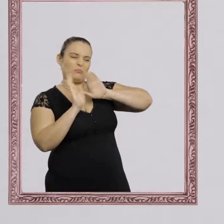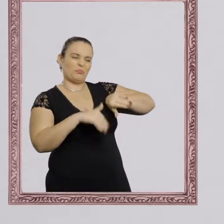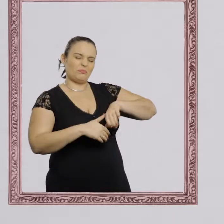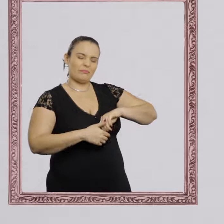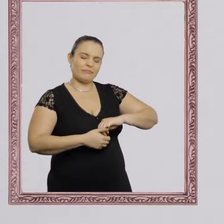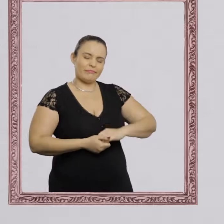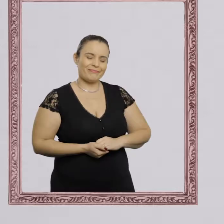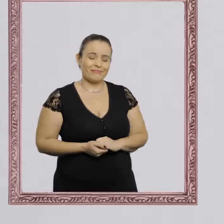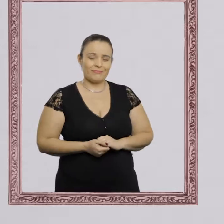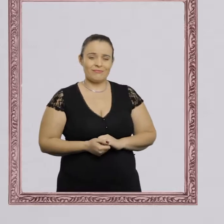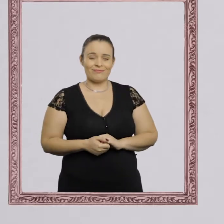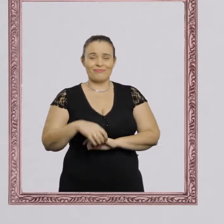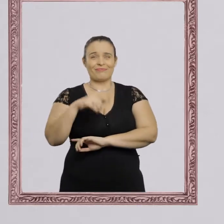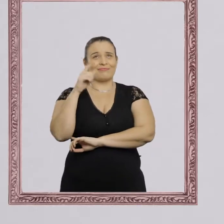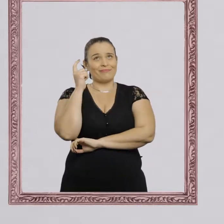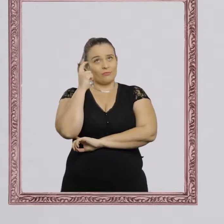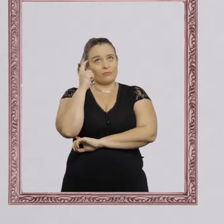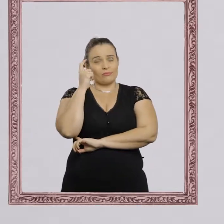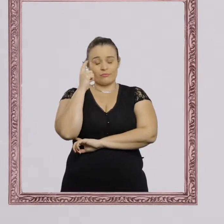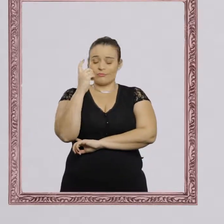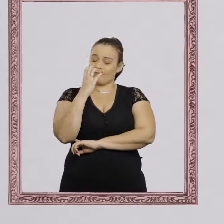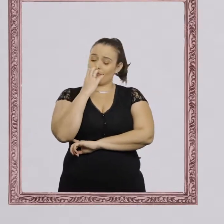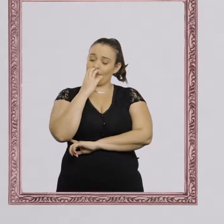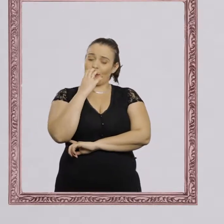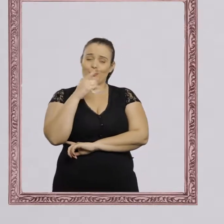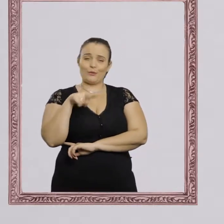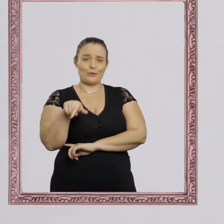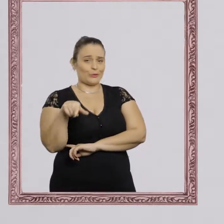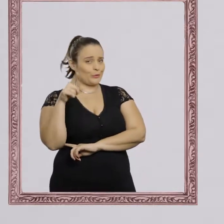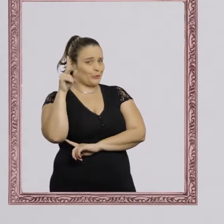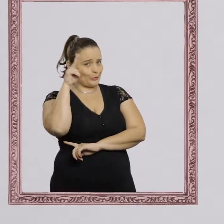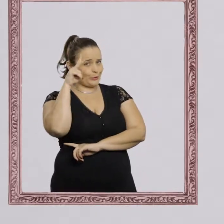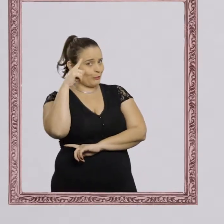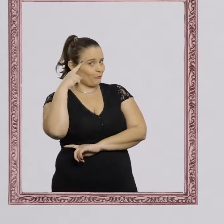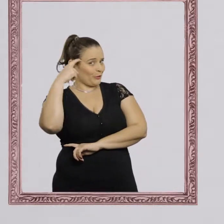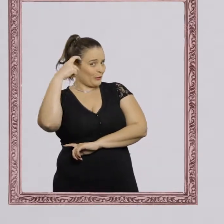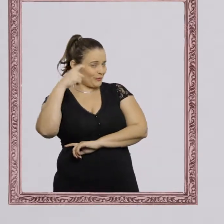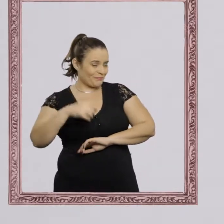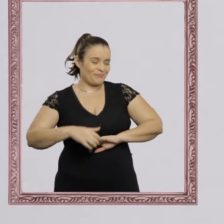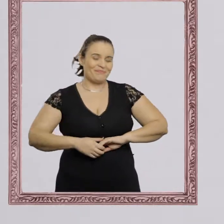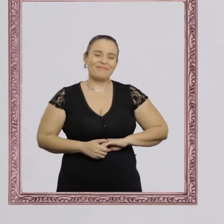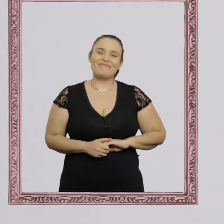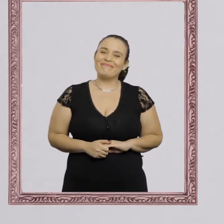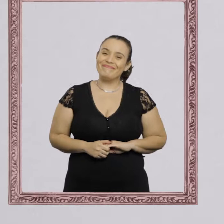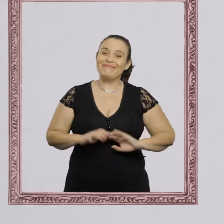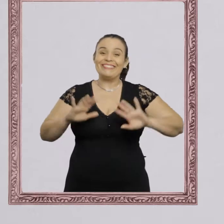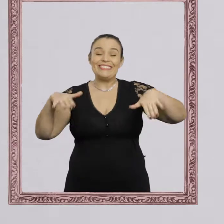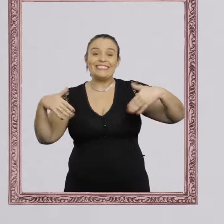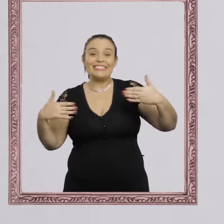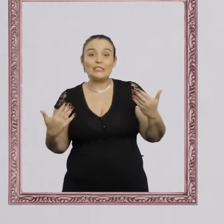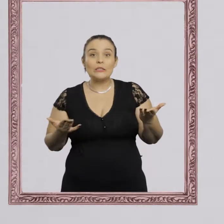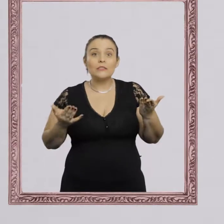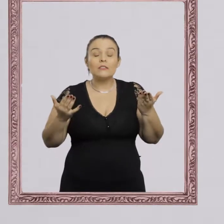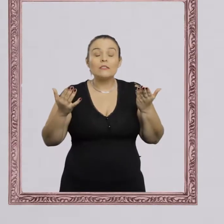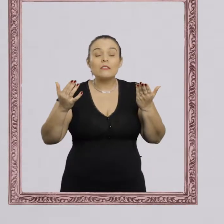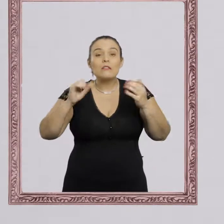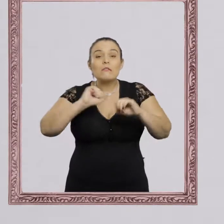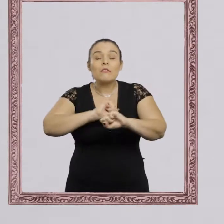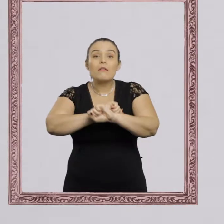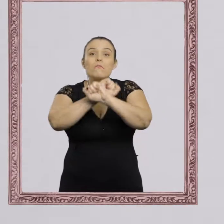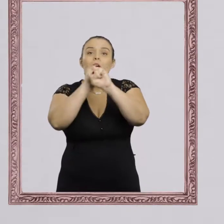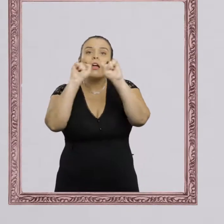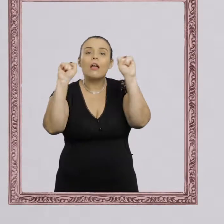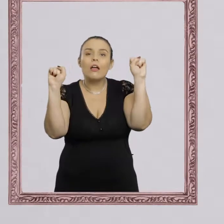apenas uma bobagem. Ele pensava que Naná tinha inventado essa história para as crianças. Certa manhã,